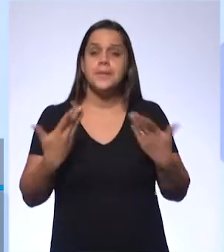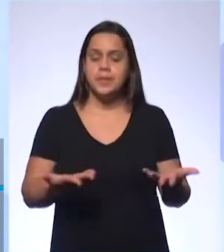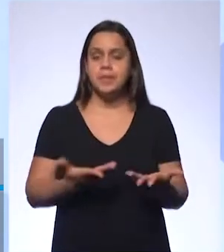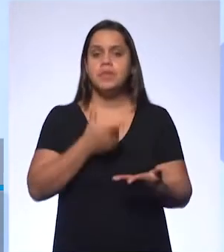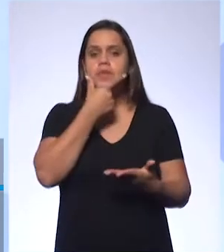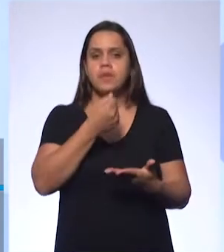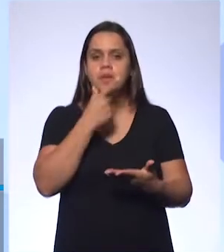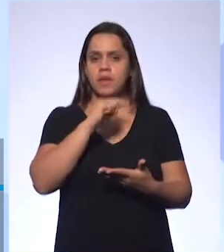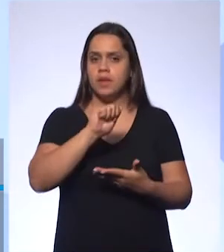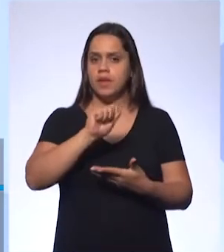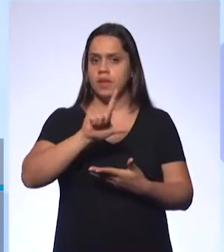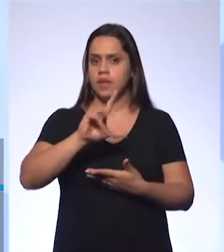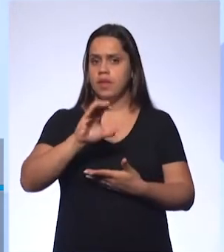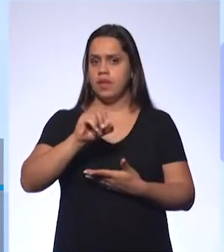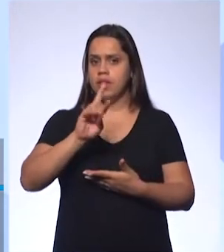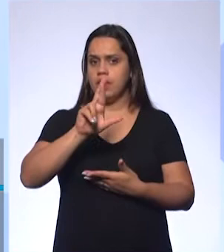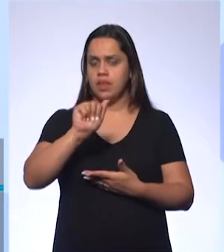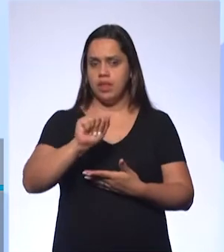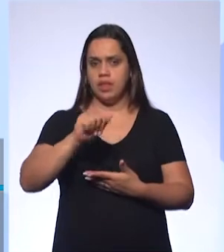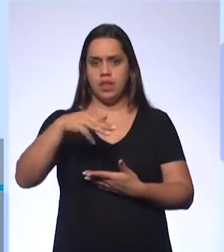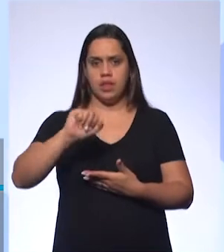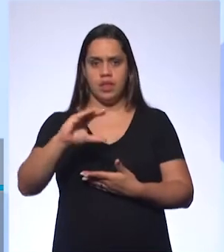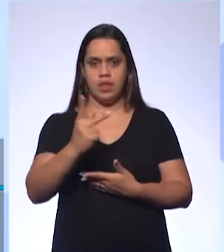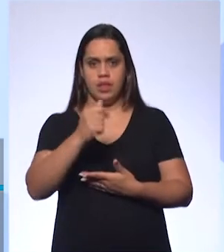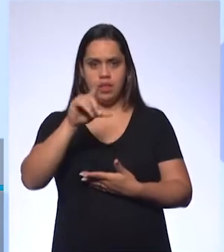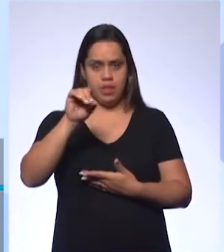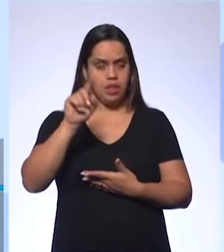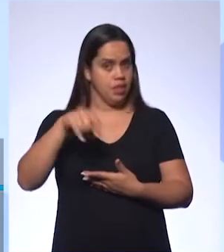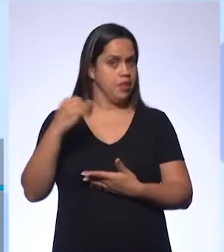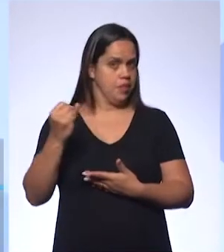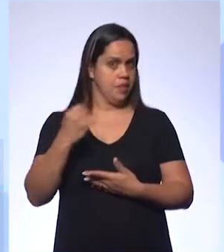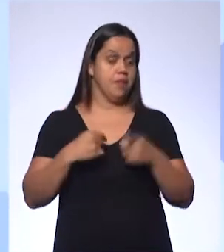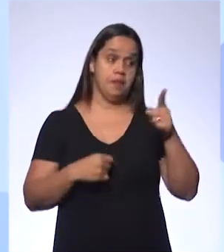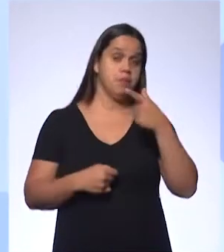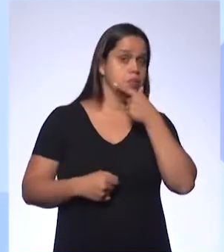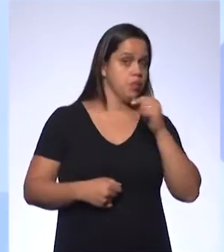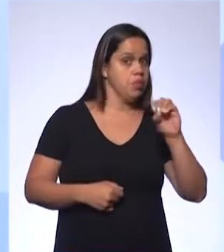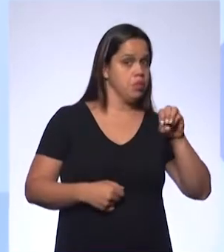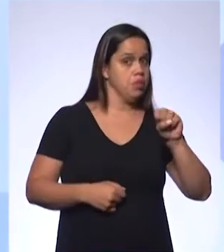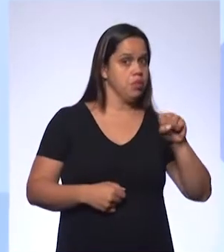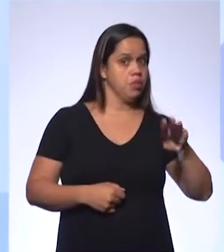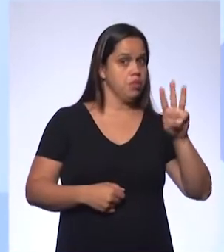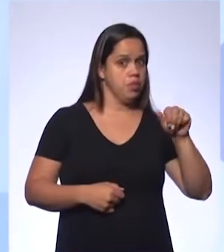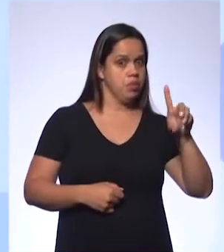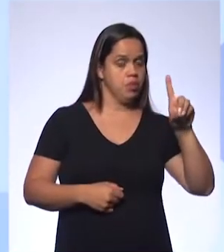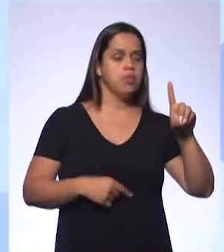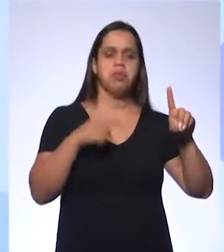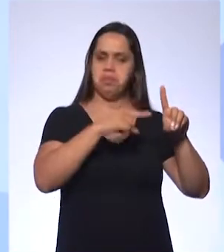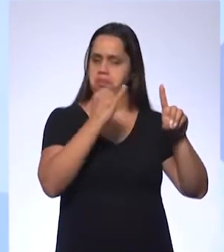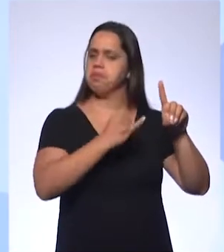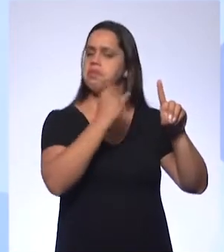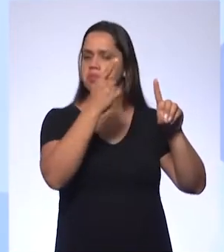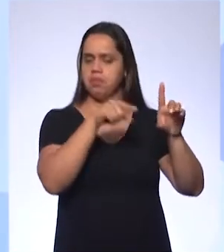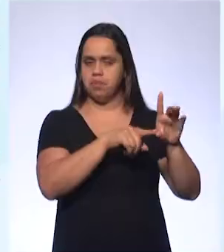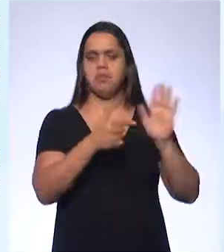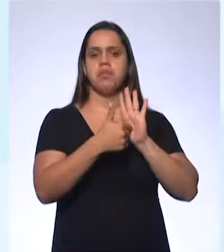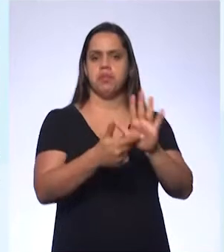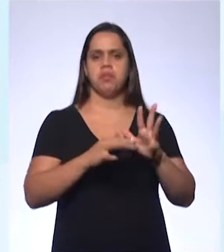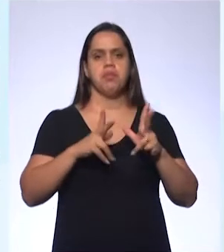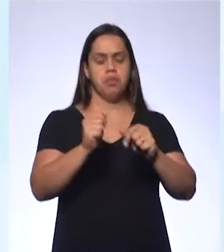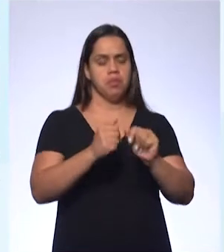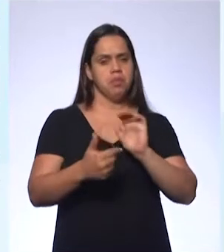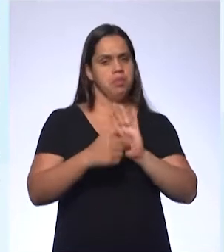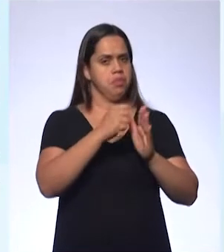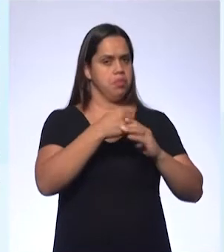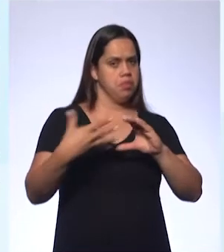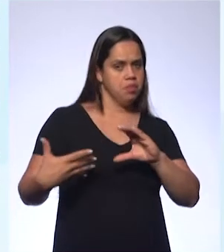Alcântara Machado ele é muito importante? Né? O Oswald, como eu falei para vocês, né, ele é importante também, ele apresenta todo o estilo próprio,